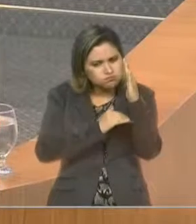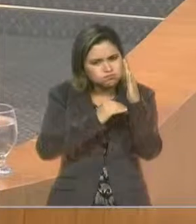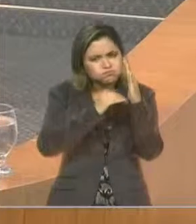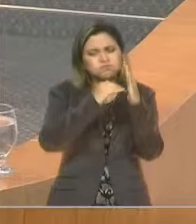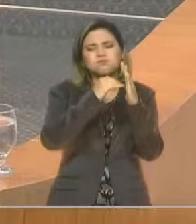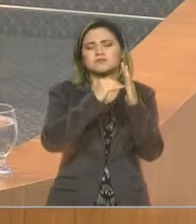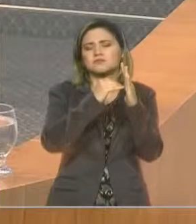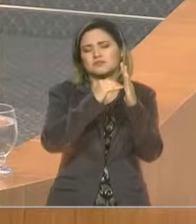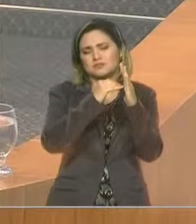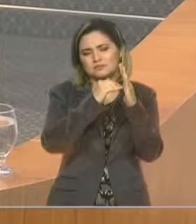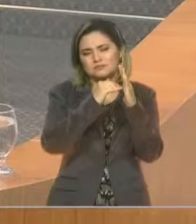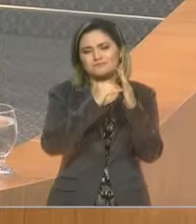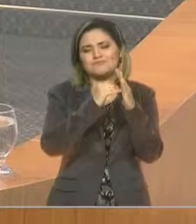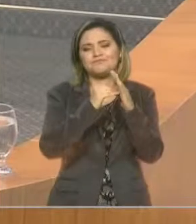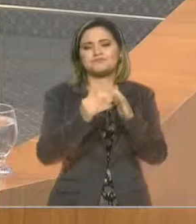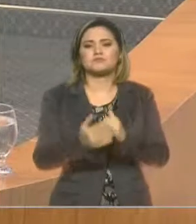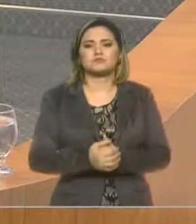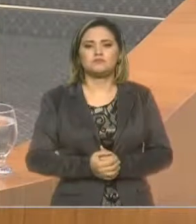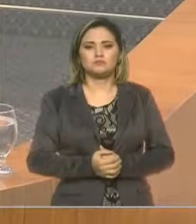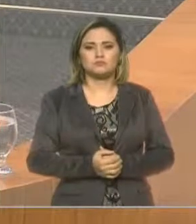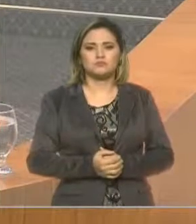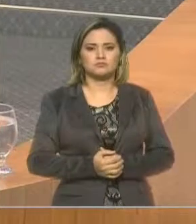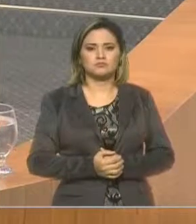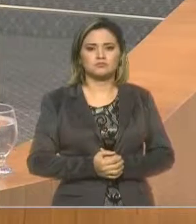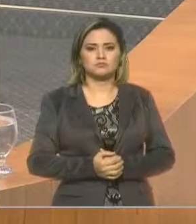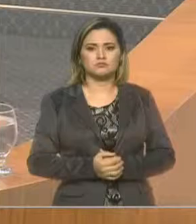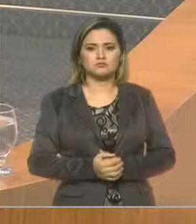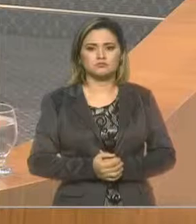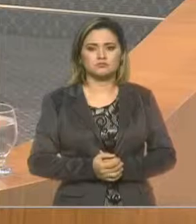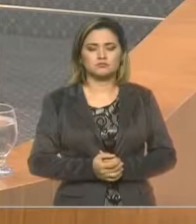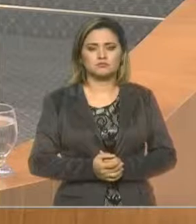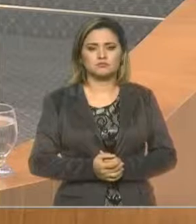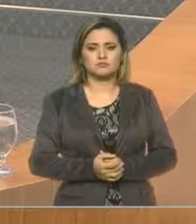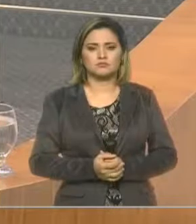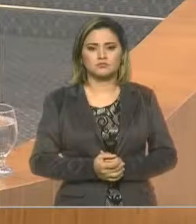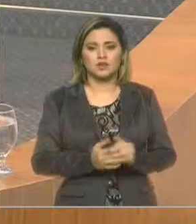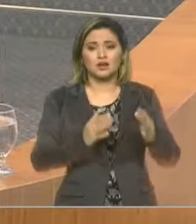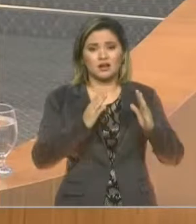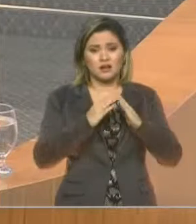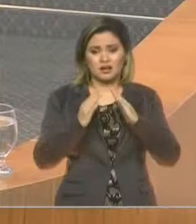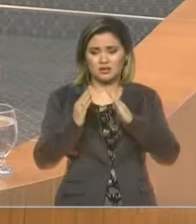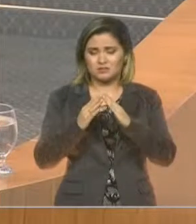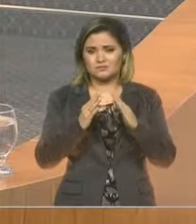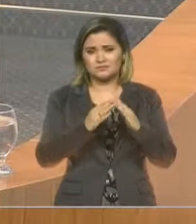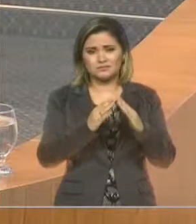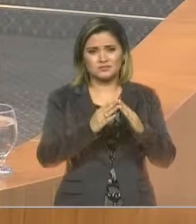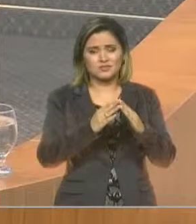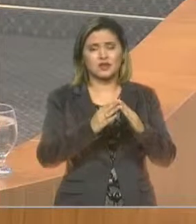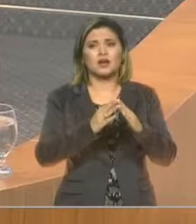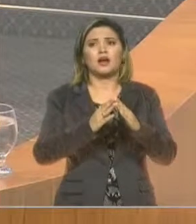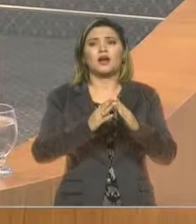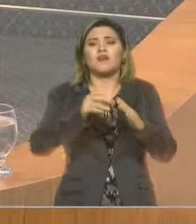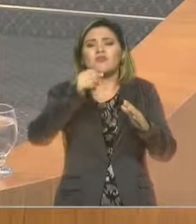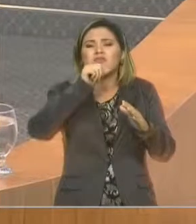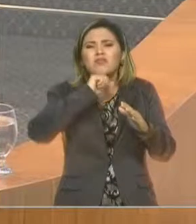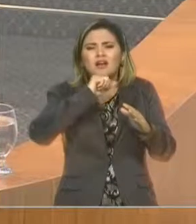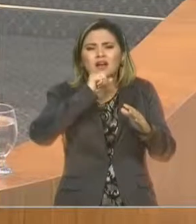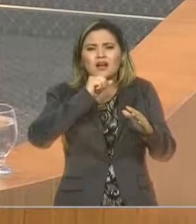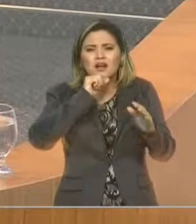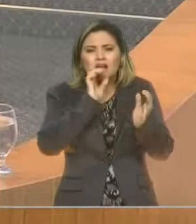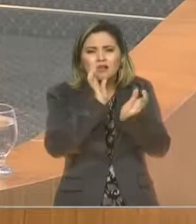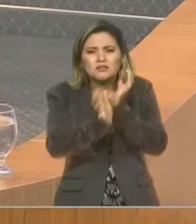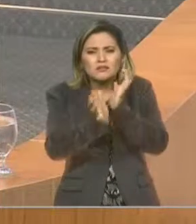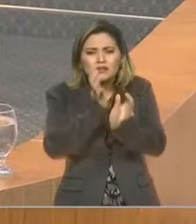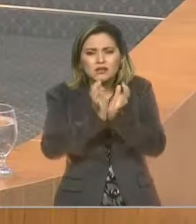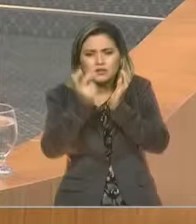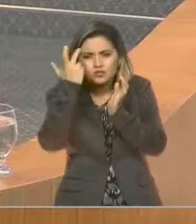O nosso patrimônio histórico, obviamente, foi afetado, com desabamento de casarões no centro histórico. Quanto ao